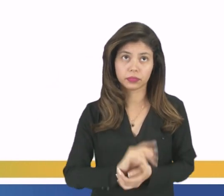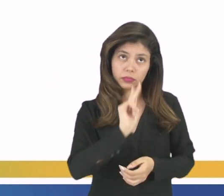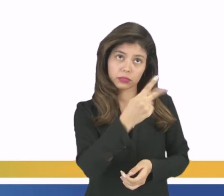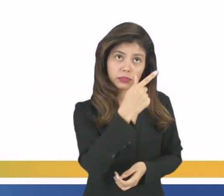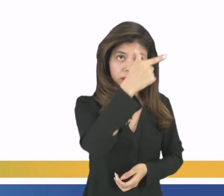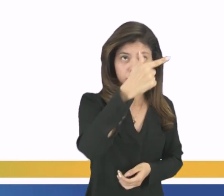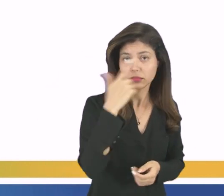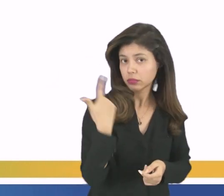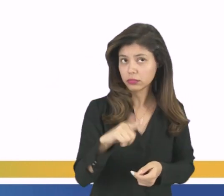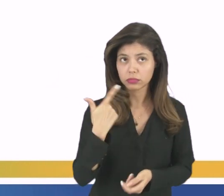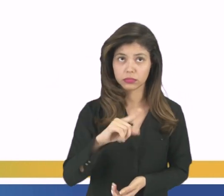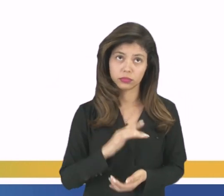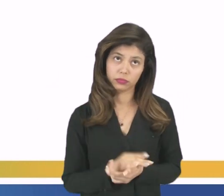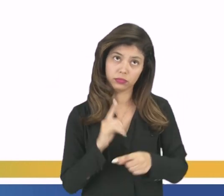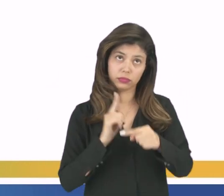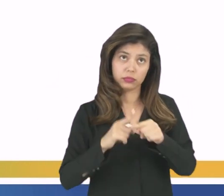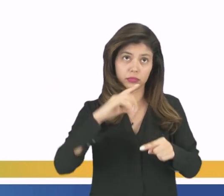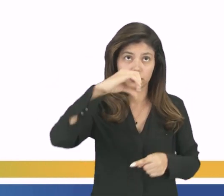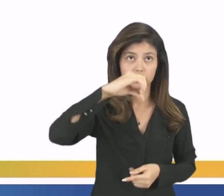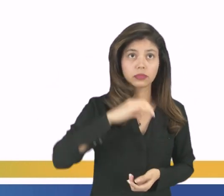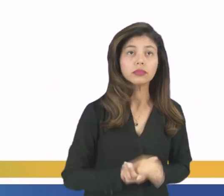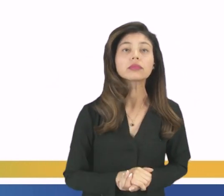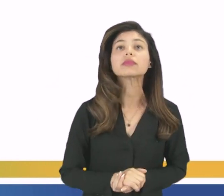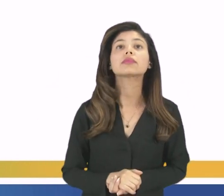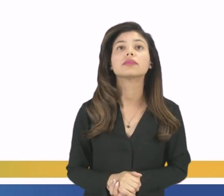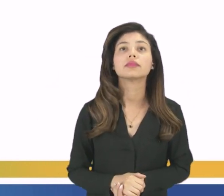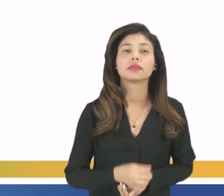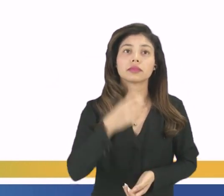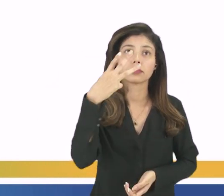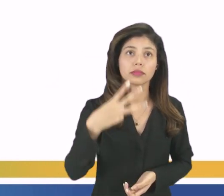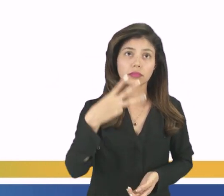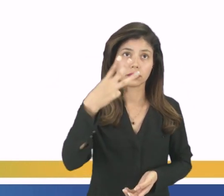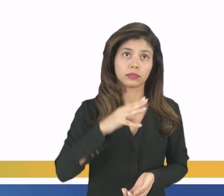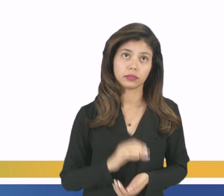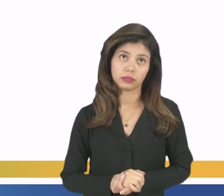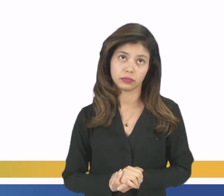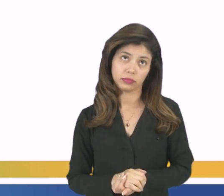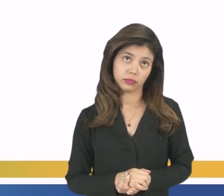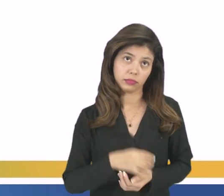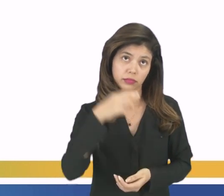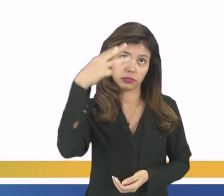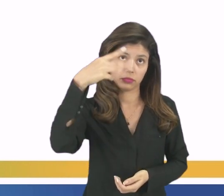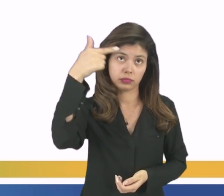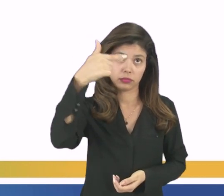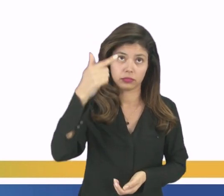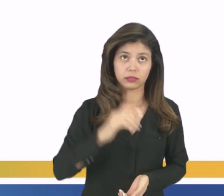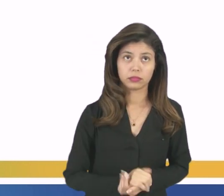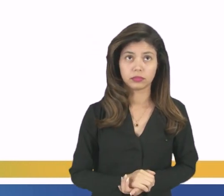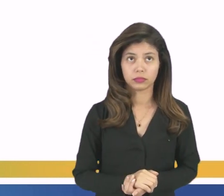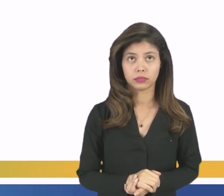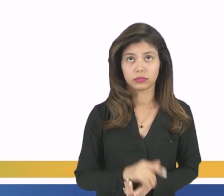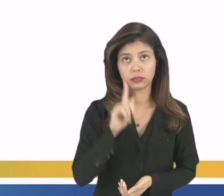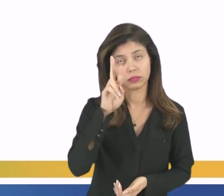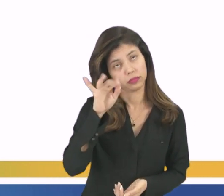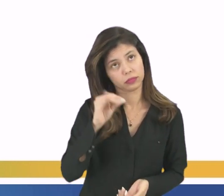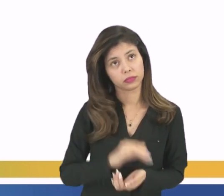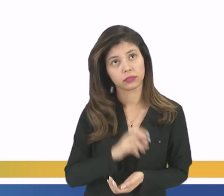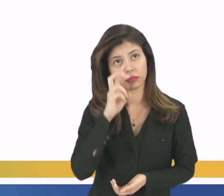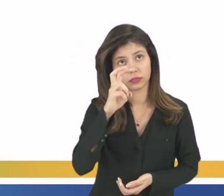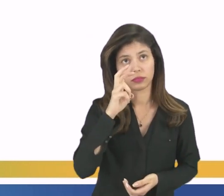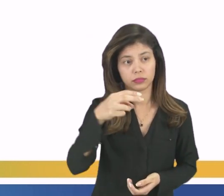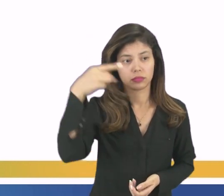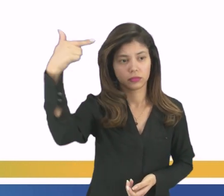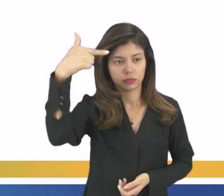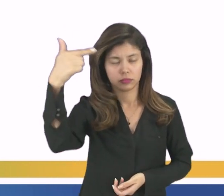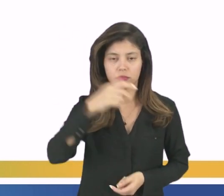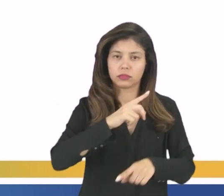ao quadrado eu não tenho. Esse R ao quadrado é 9, porque o raio é 3 e 3 ao quadrado é 9. A geratriz é 5 e 5 ao